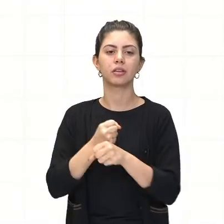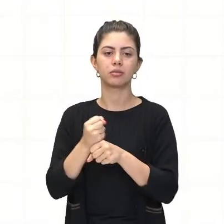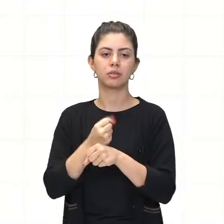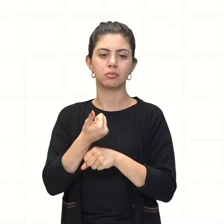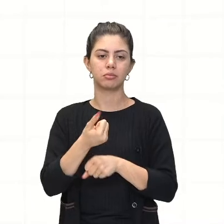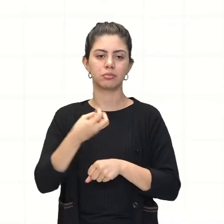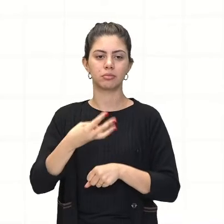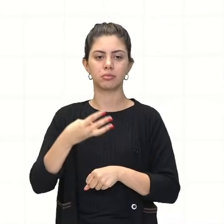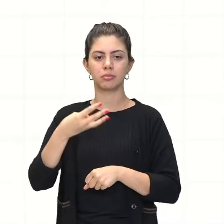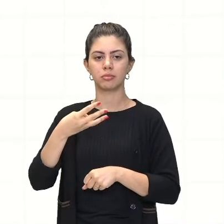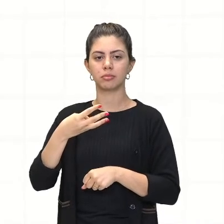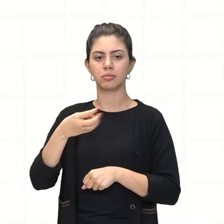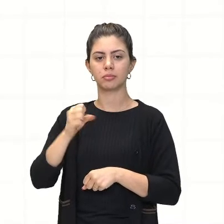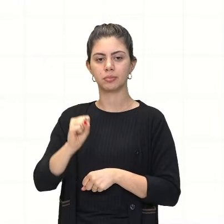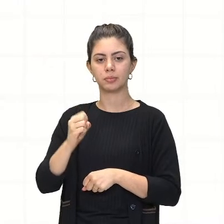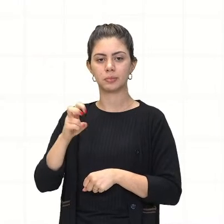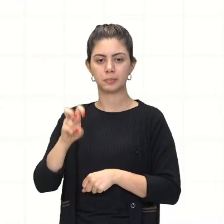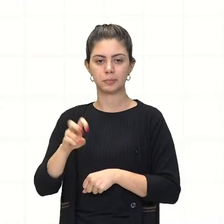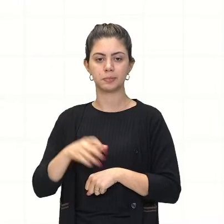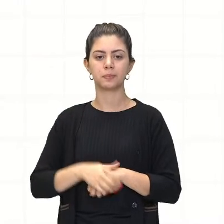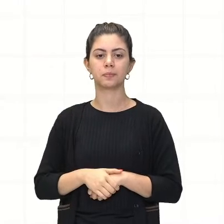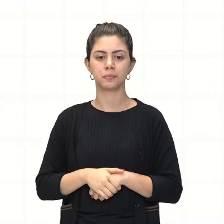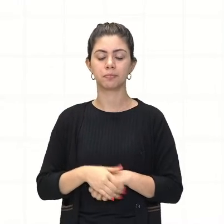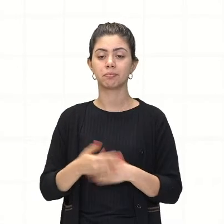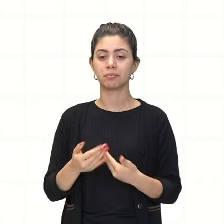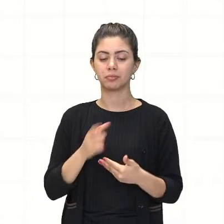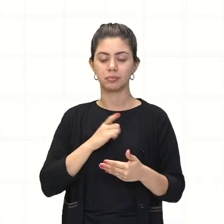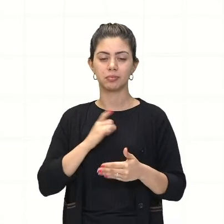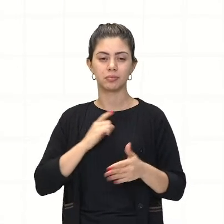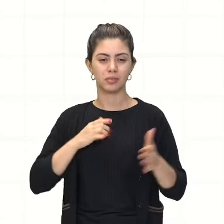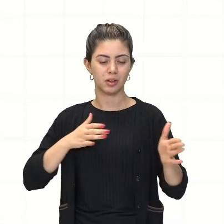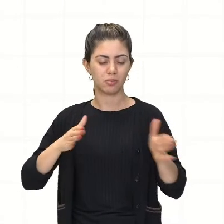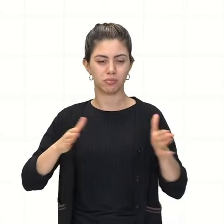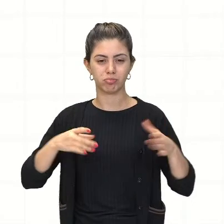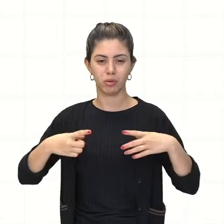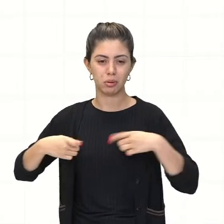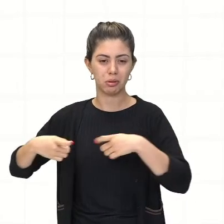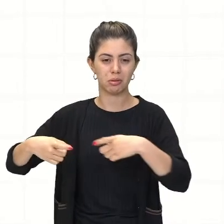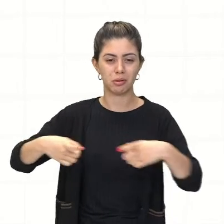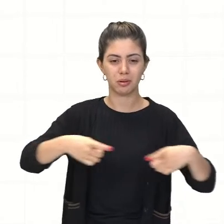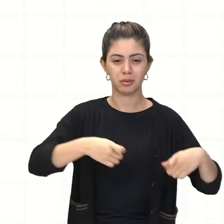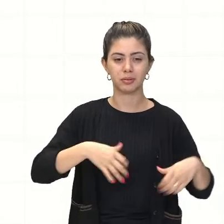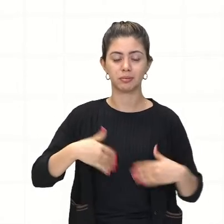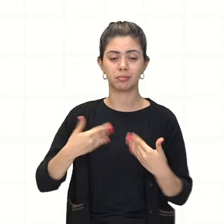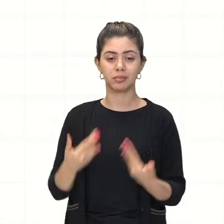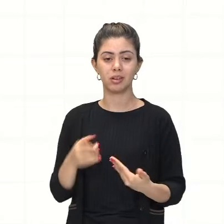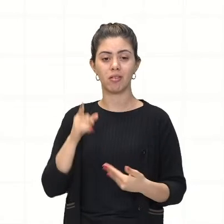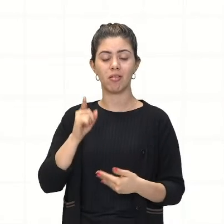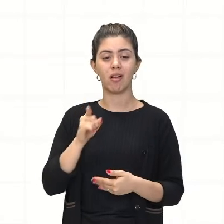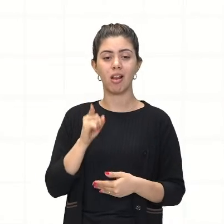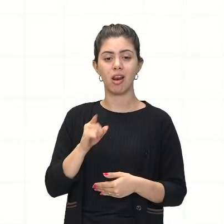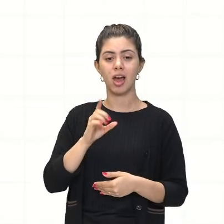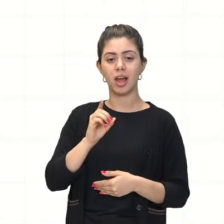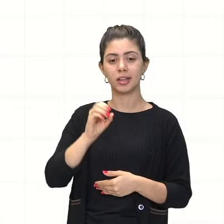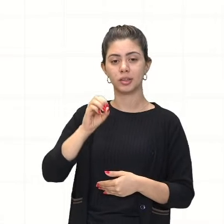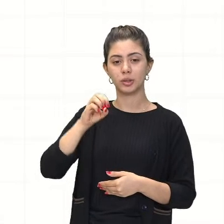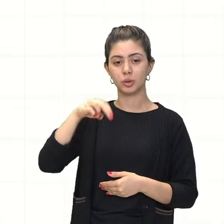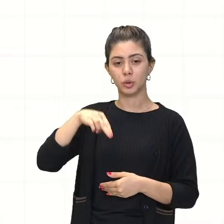1385. Então, o conflito atingiu seu auge com essa batalha, onde as forças de Dom João de